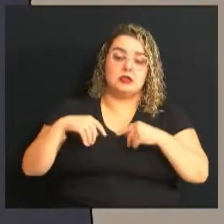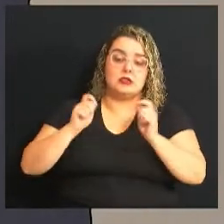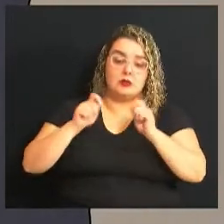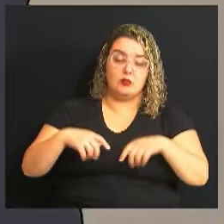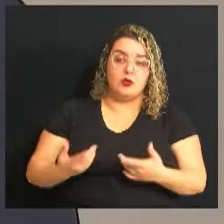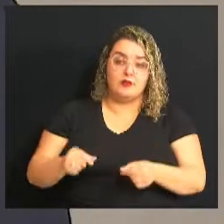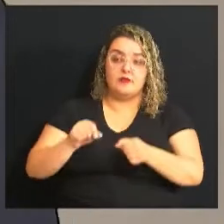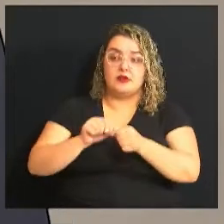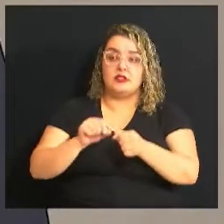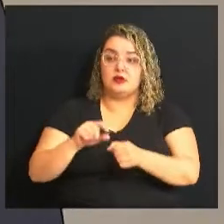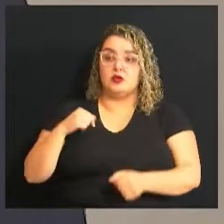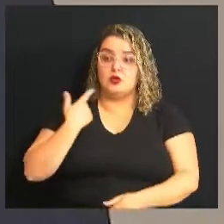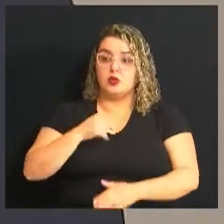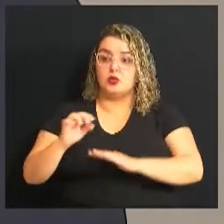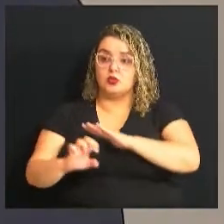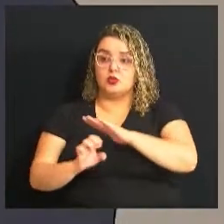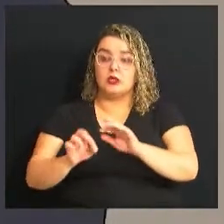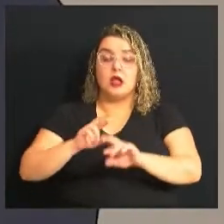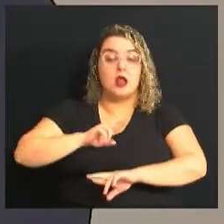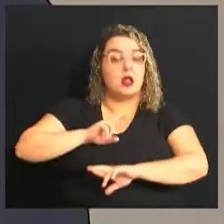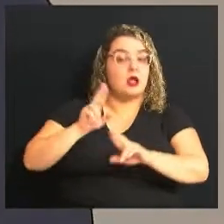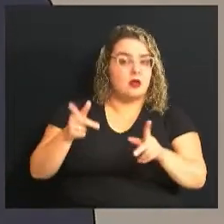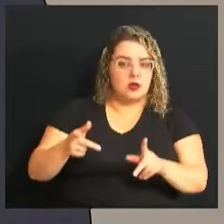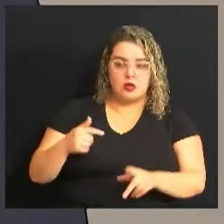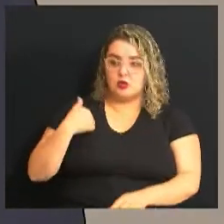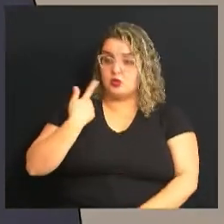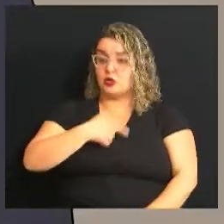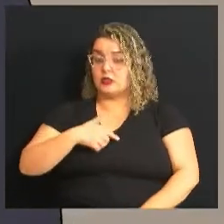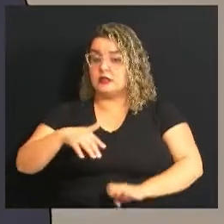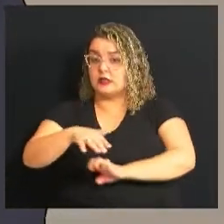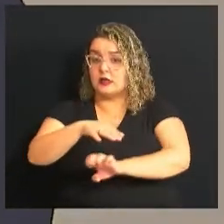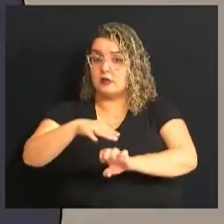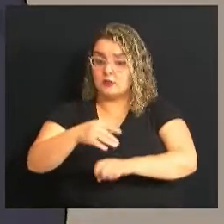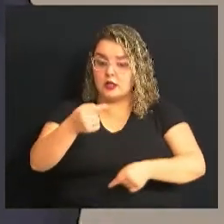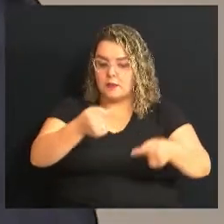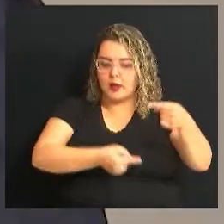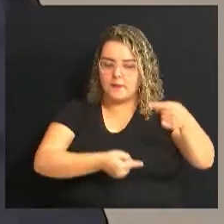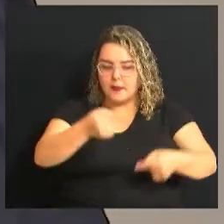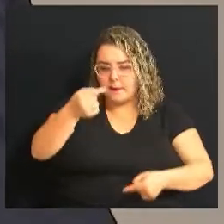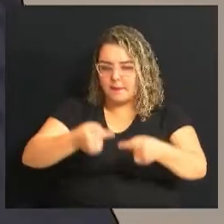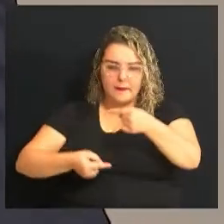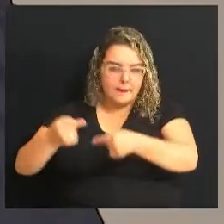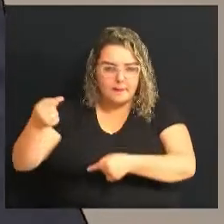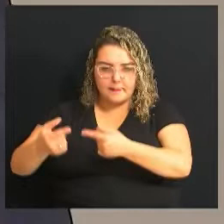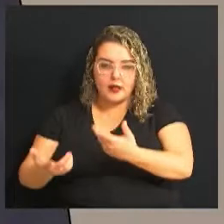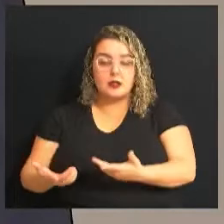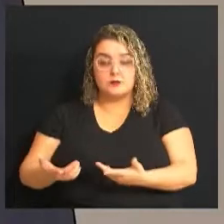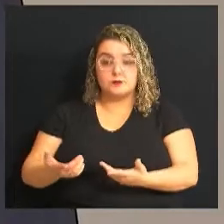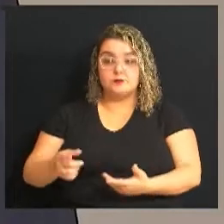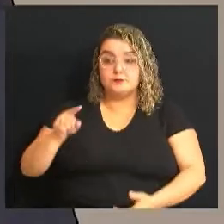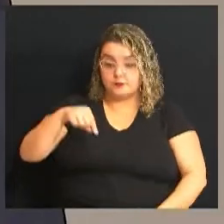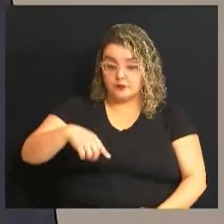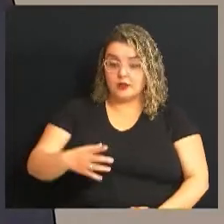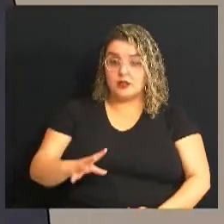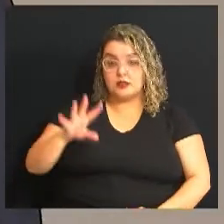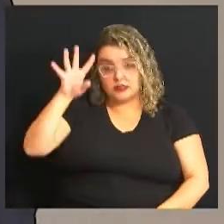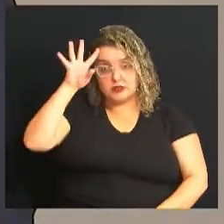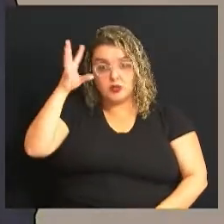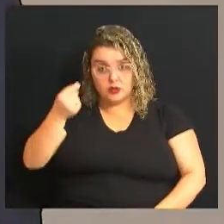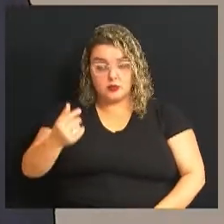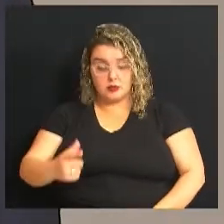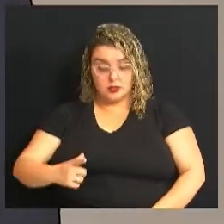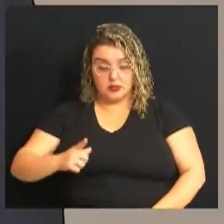com que a nossa empresa seja diferente, que a nossa empresa seja mais competitiva, que a nossa empresa, através desse conhecimento todo que eles estão